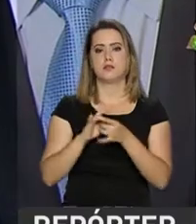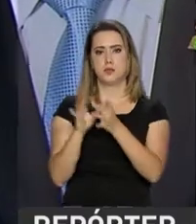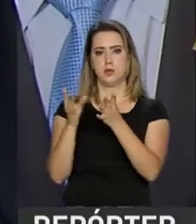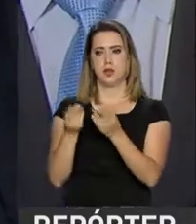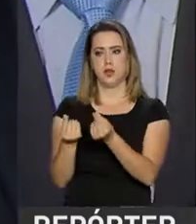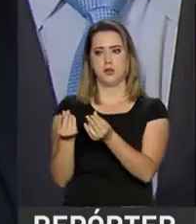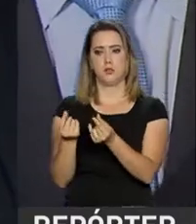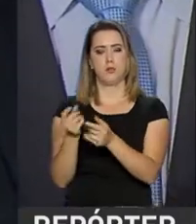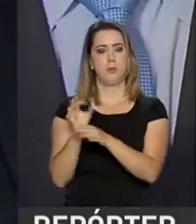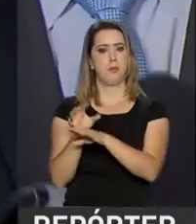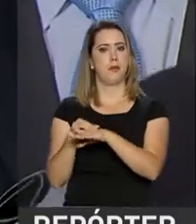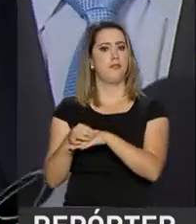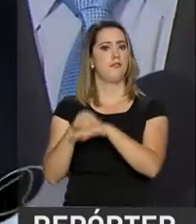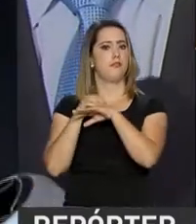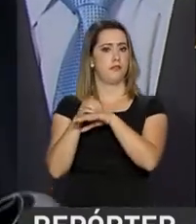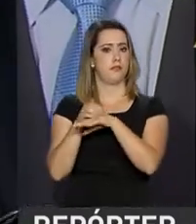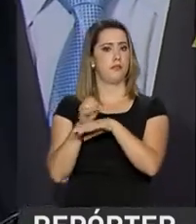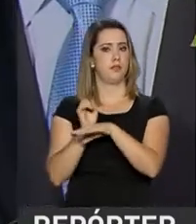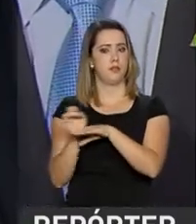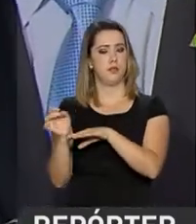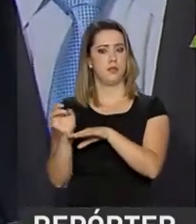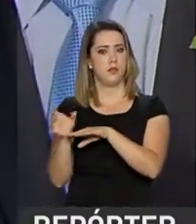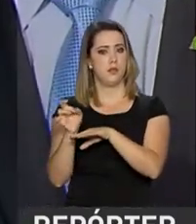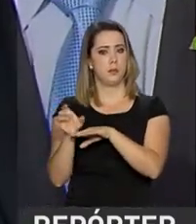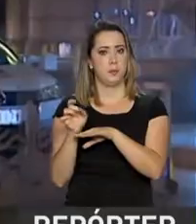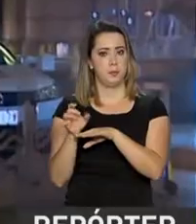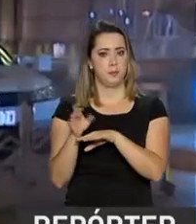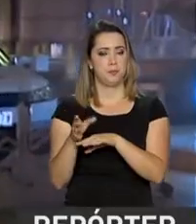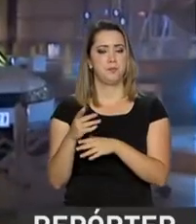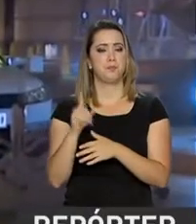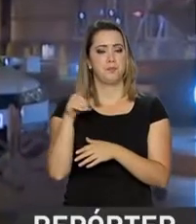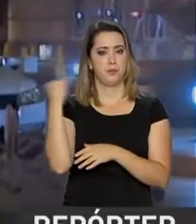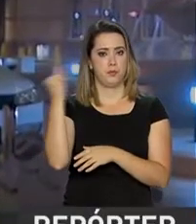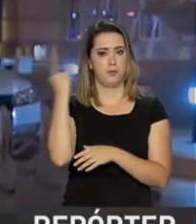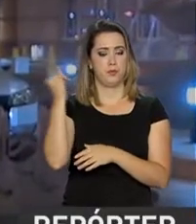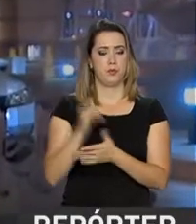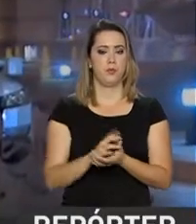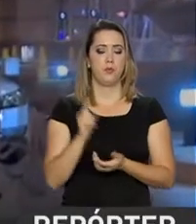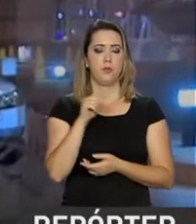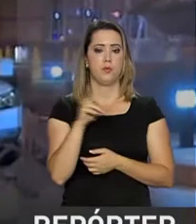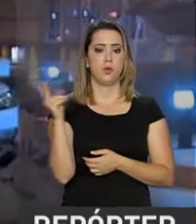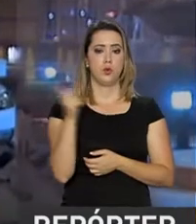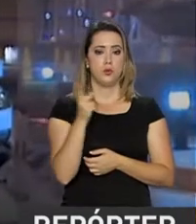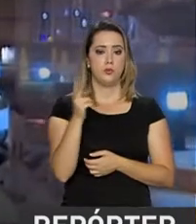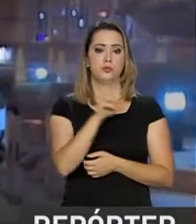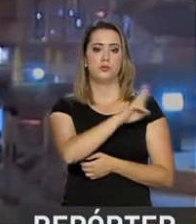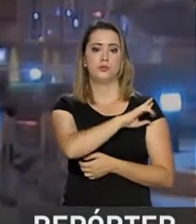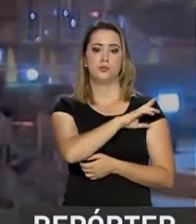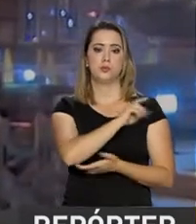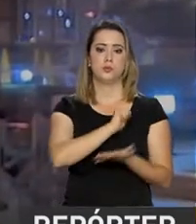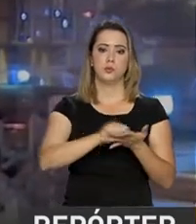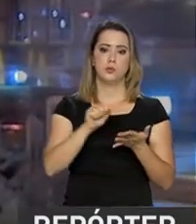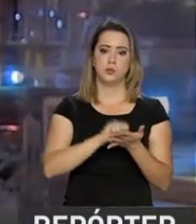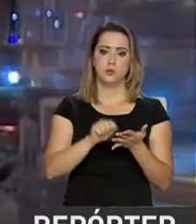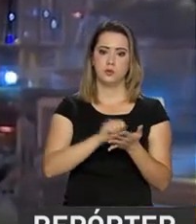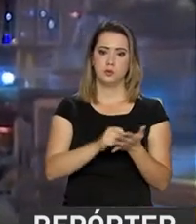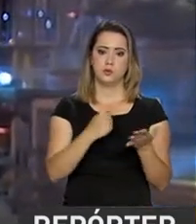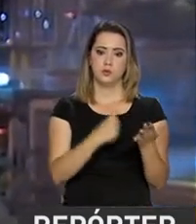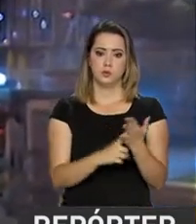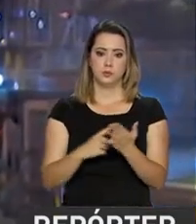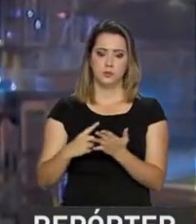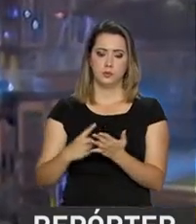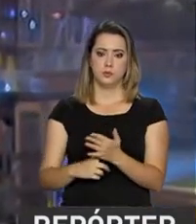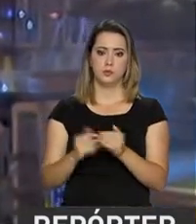é um passo muito importante pra praga pecuário brasileiro representantes de brasil e china assinaram ainda acordos que prevêem